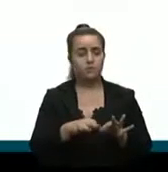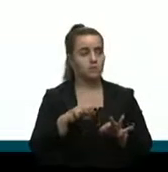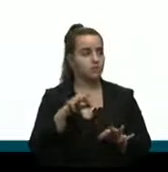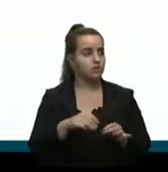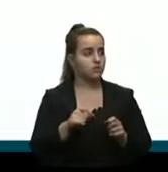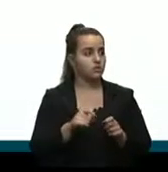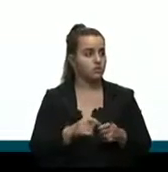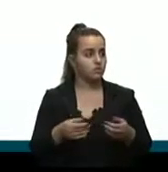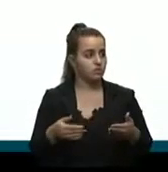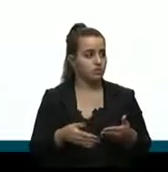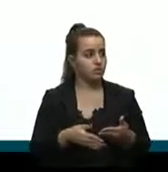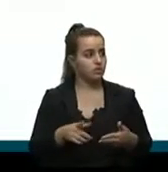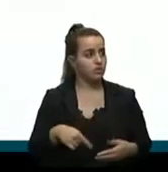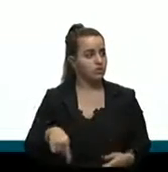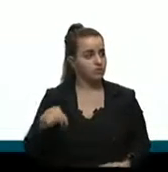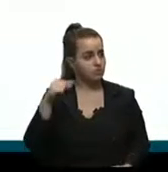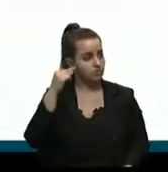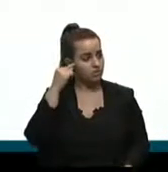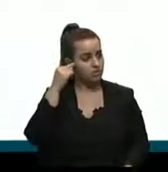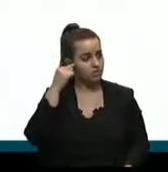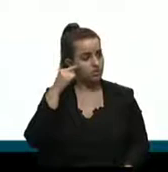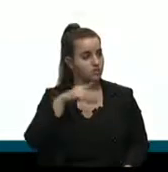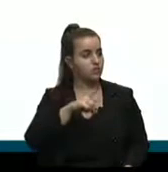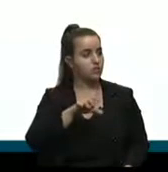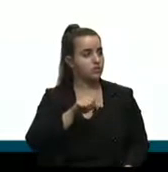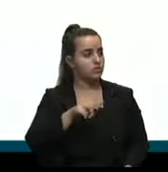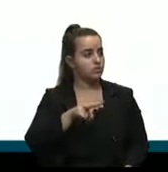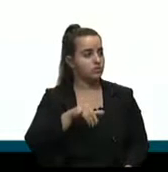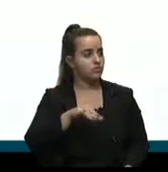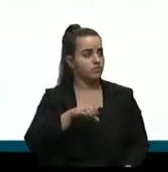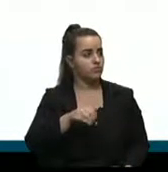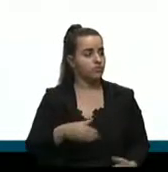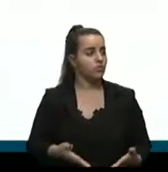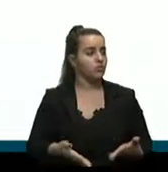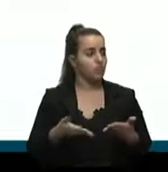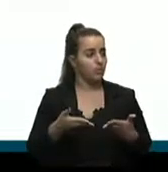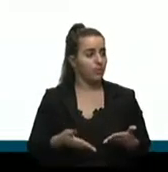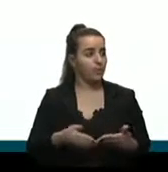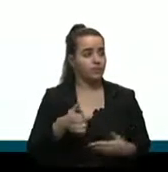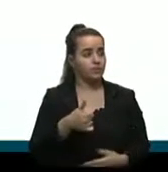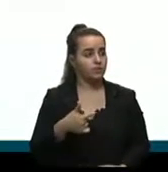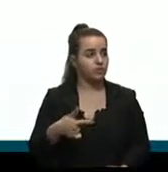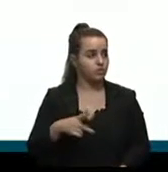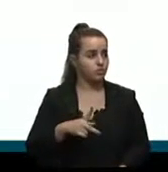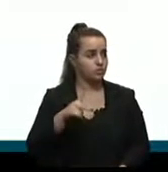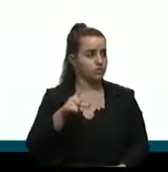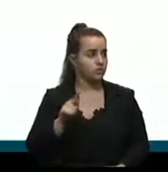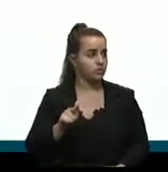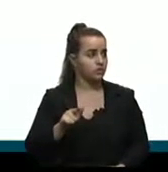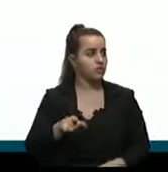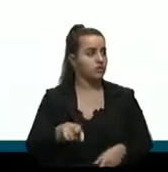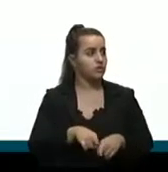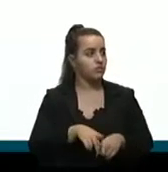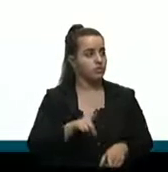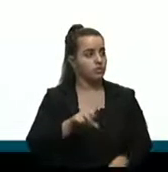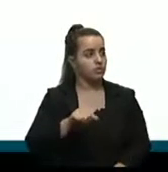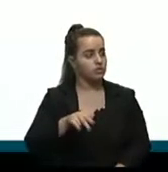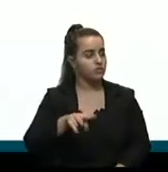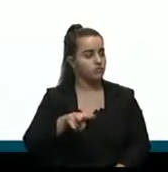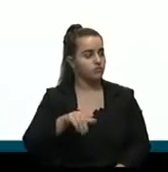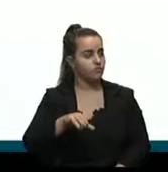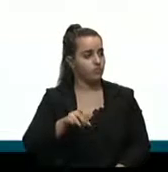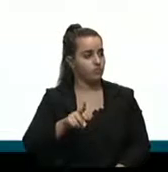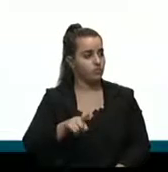feitas recentemente, constatou-se que o desvio padrão do peso de seus funcionários era de 12 quilos e que o